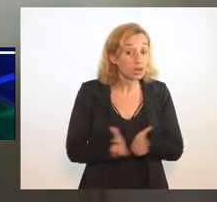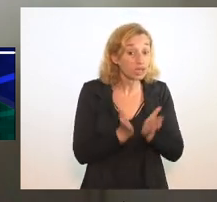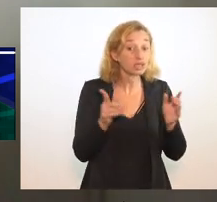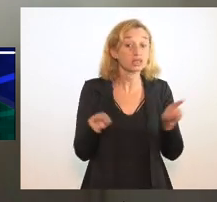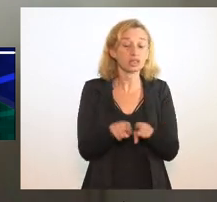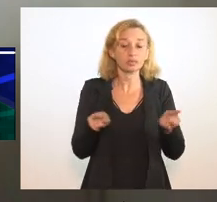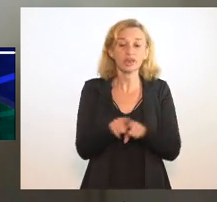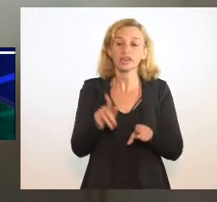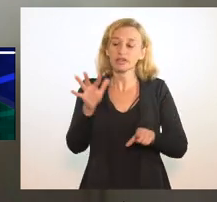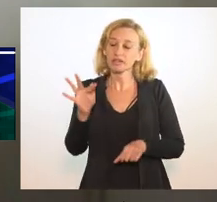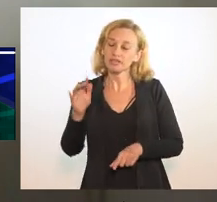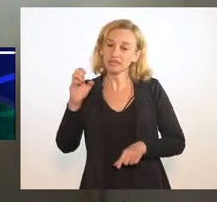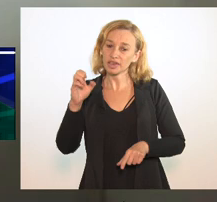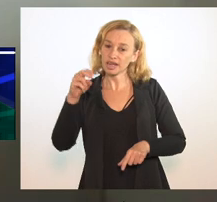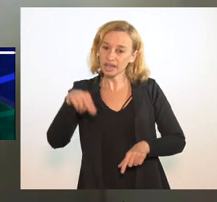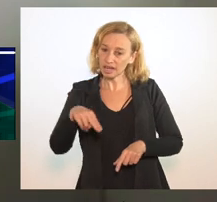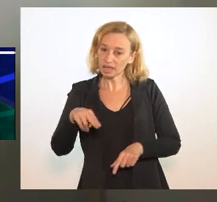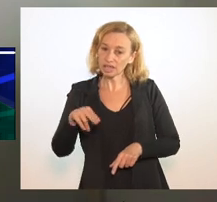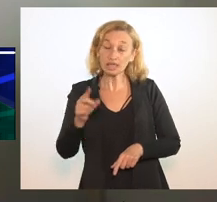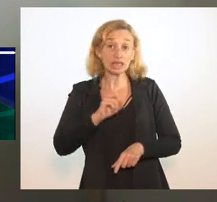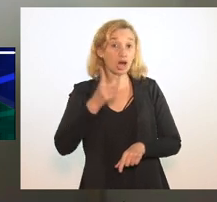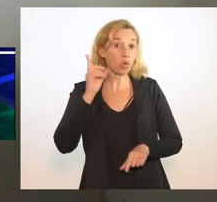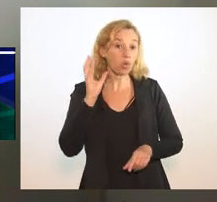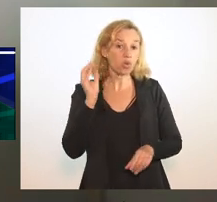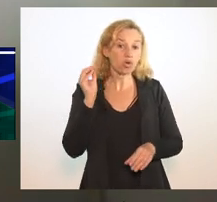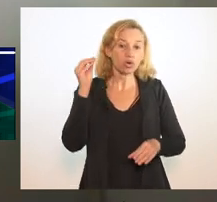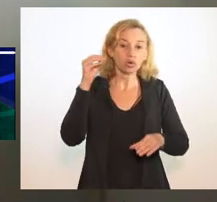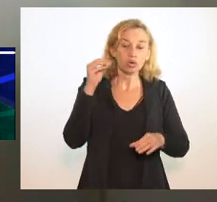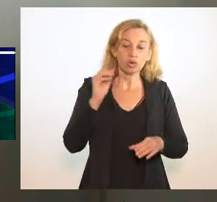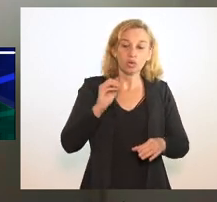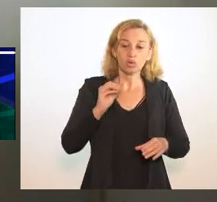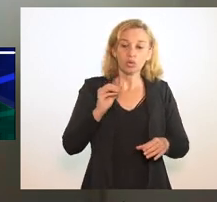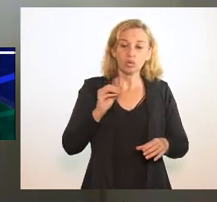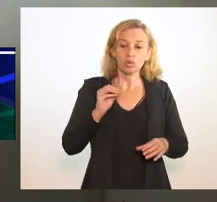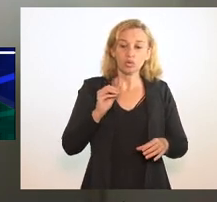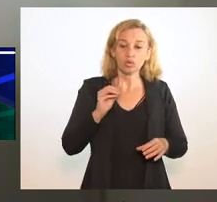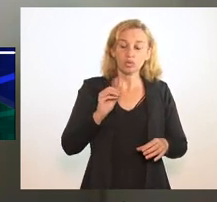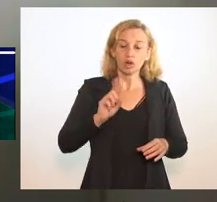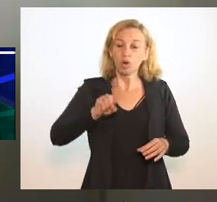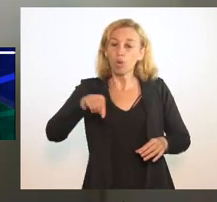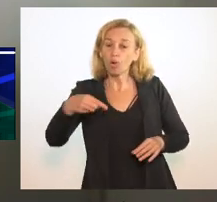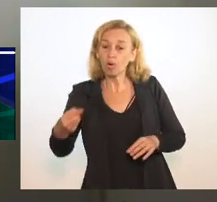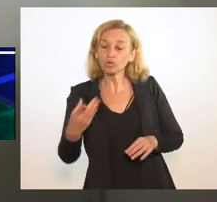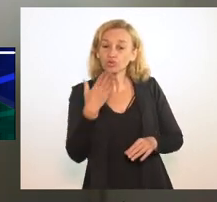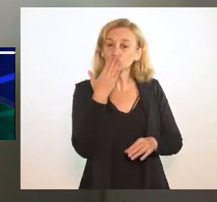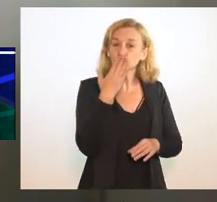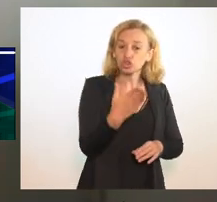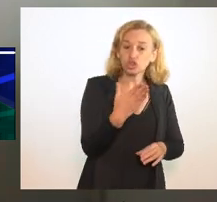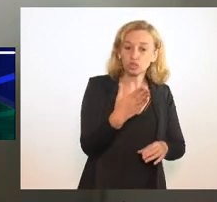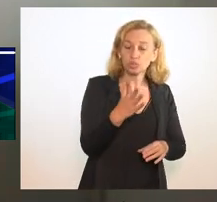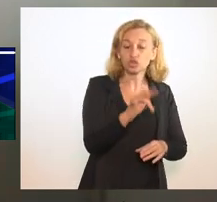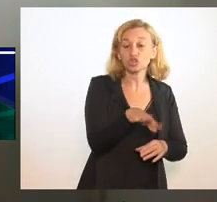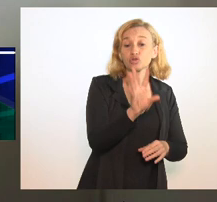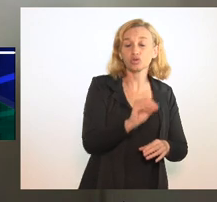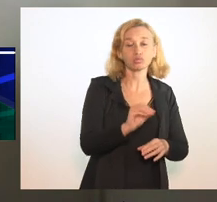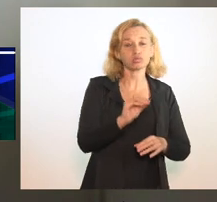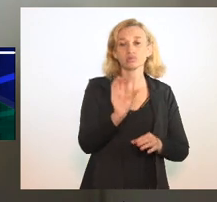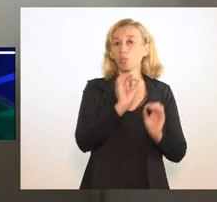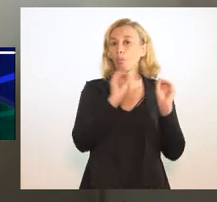do FECAM. Não entra em nenhuma outra desvinculação de fundo